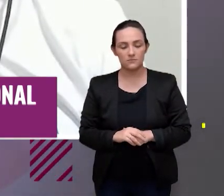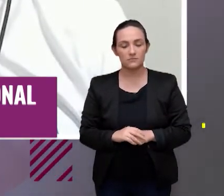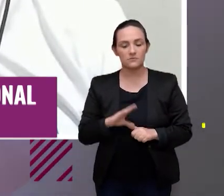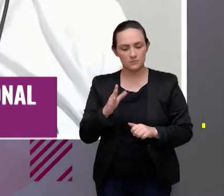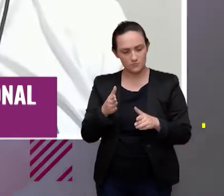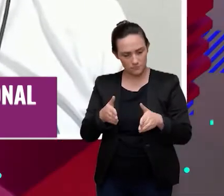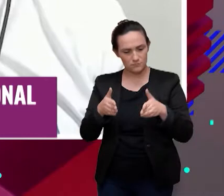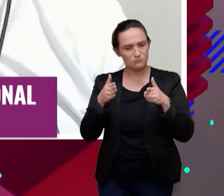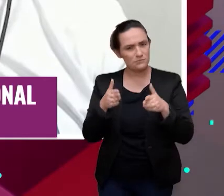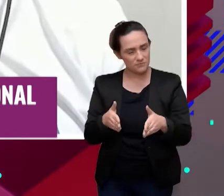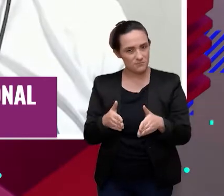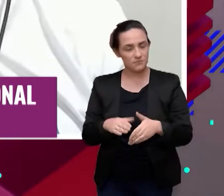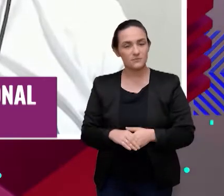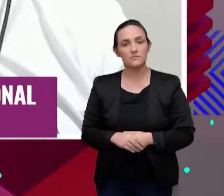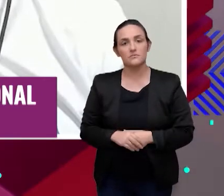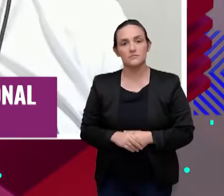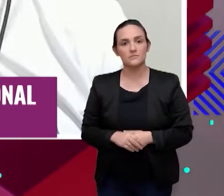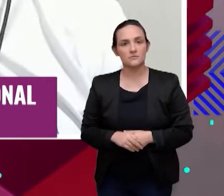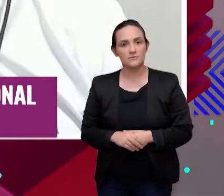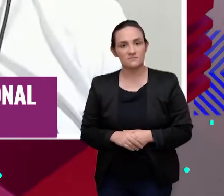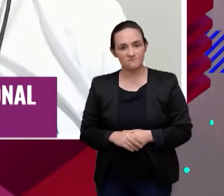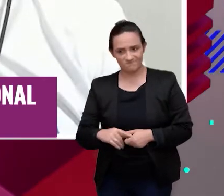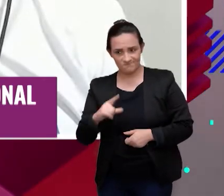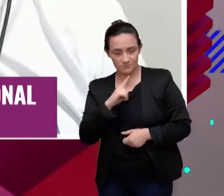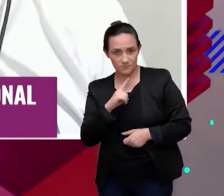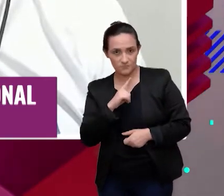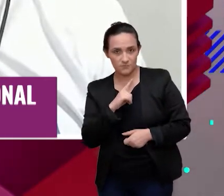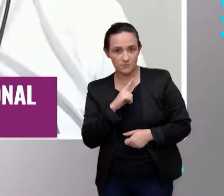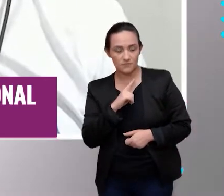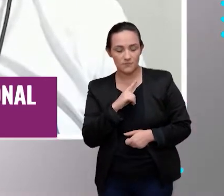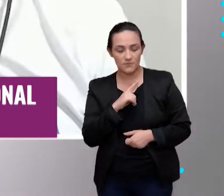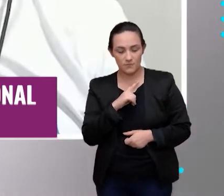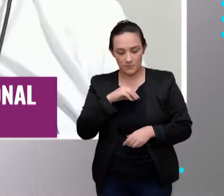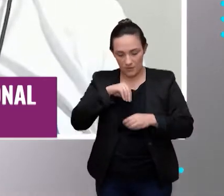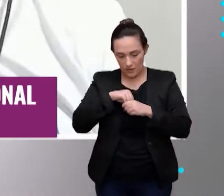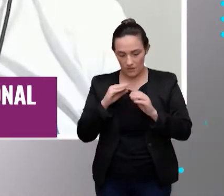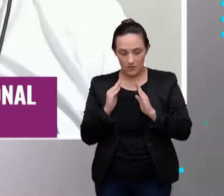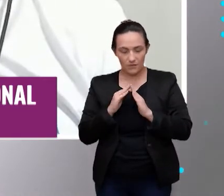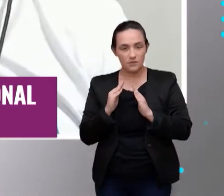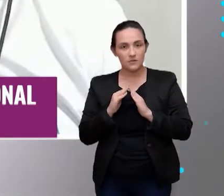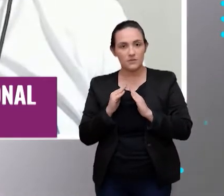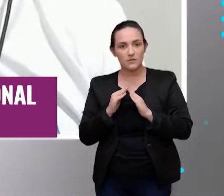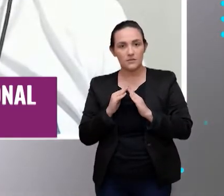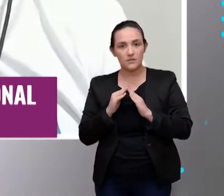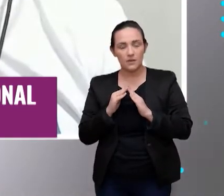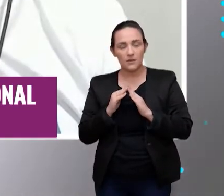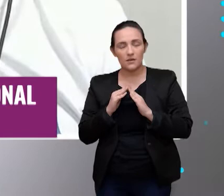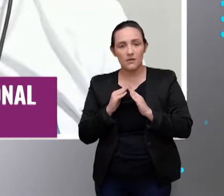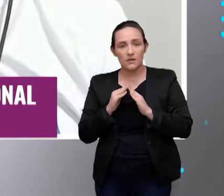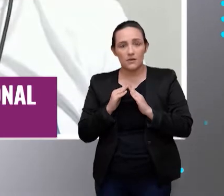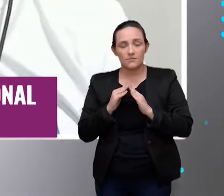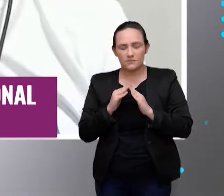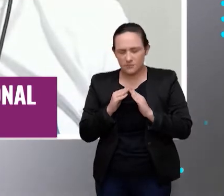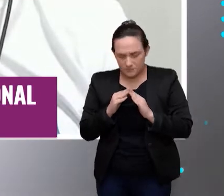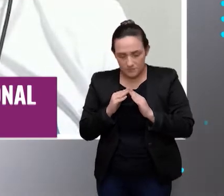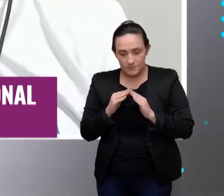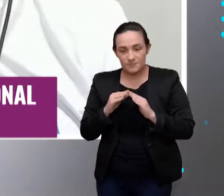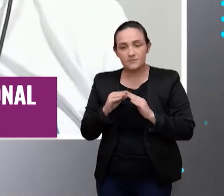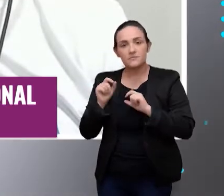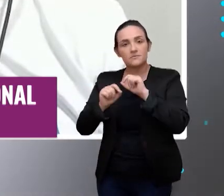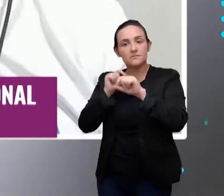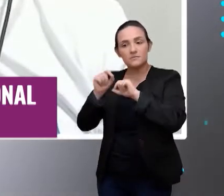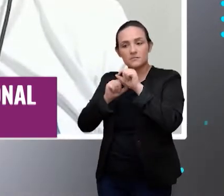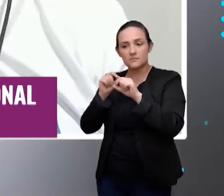né? Muitos não têm com quem recorrer ou não querem recorrer a parentes e familiares, acabam ligando para o Grupo Amor